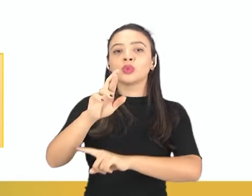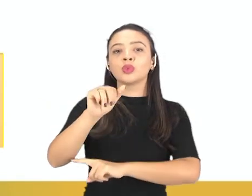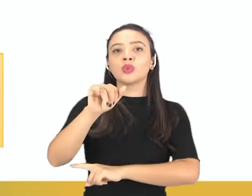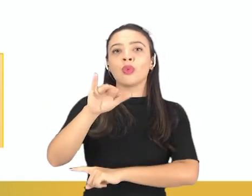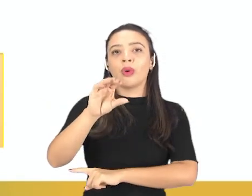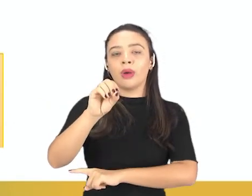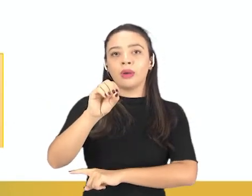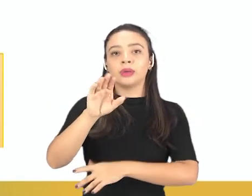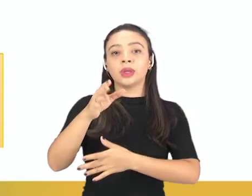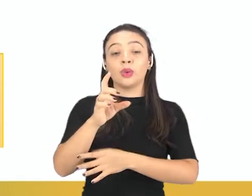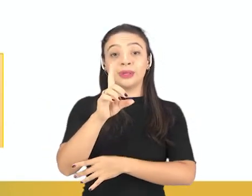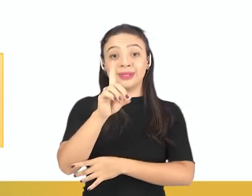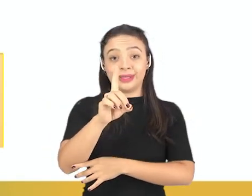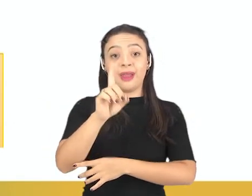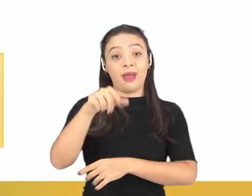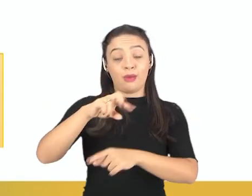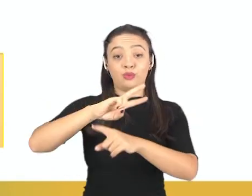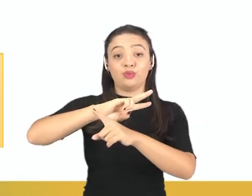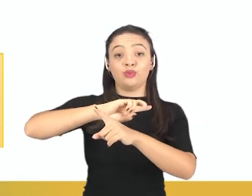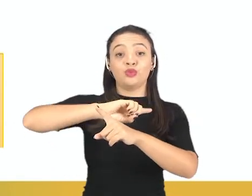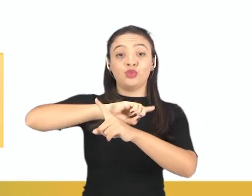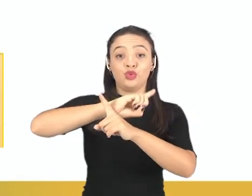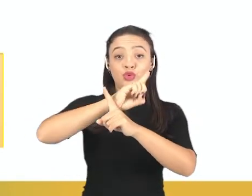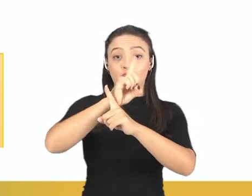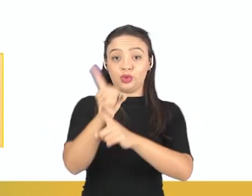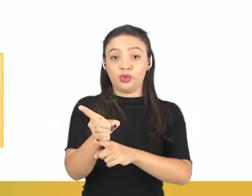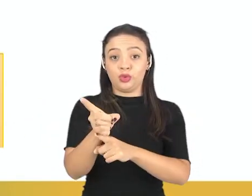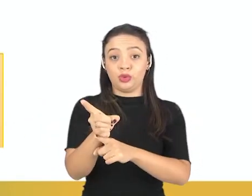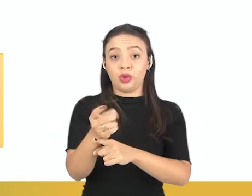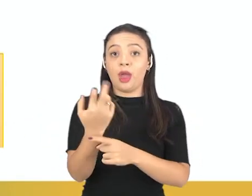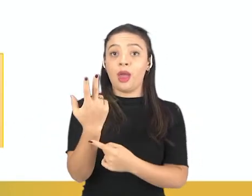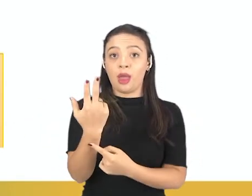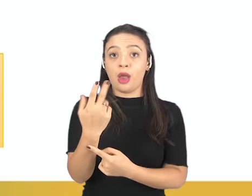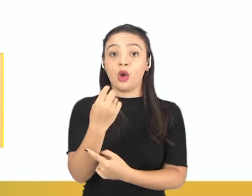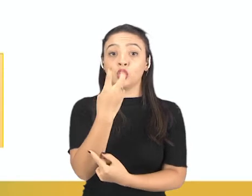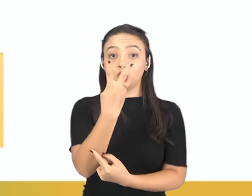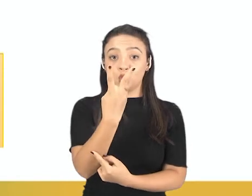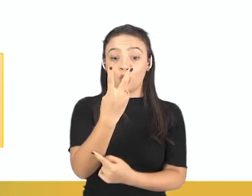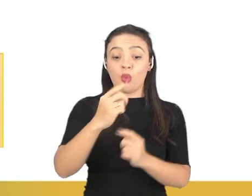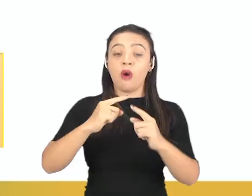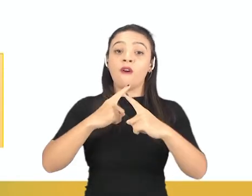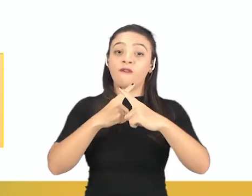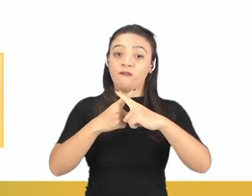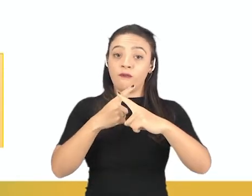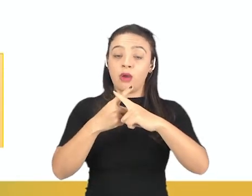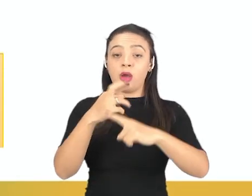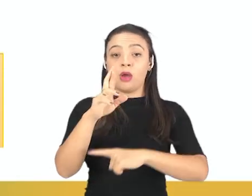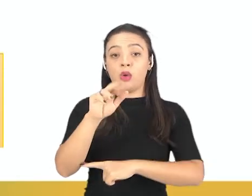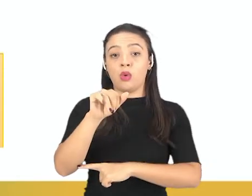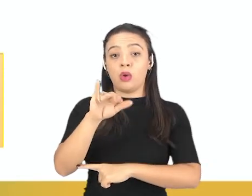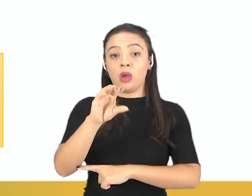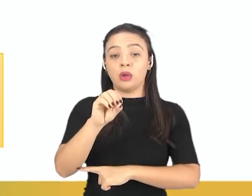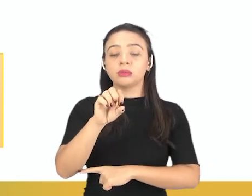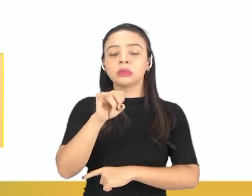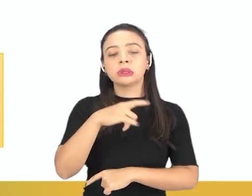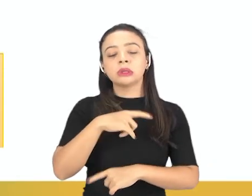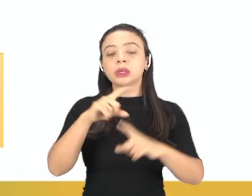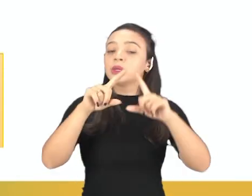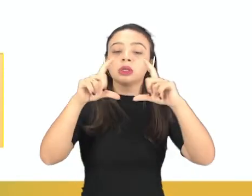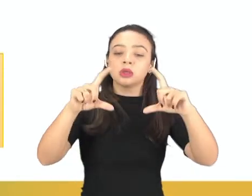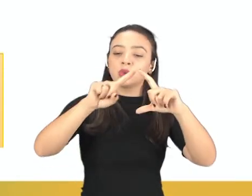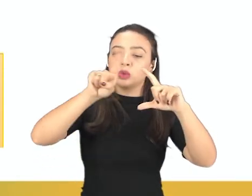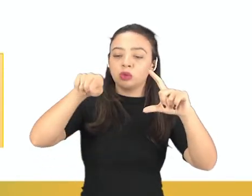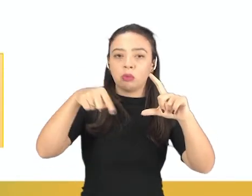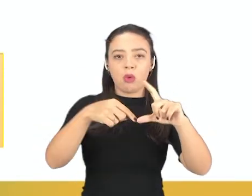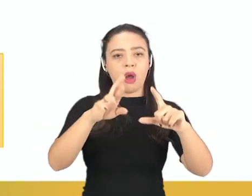sendo a medida do comprimento de um diâmetro é igual a duas vezes a medida do raio Então se o rádio uma circunferência